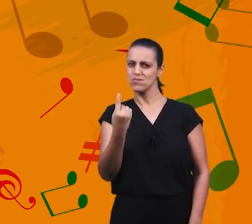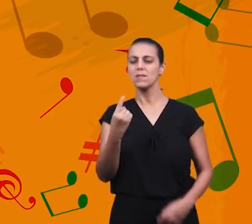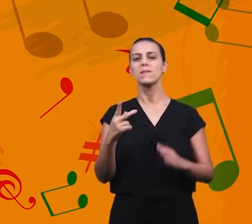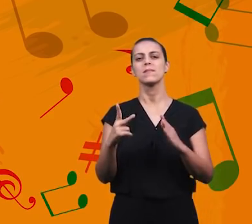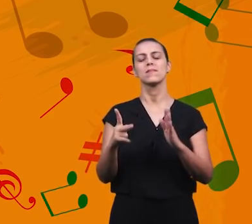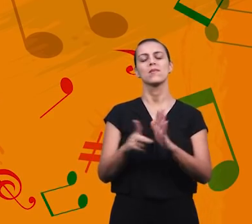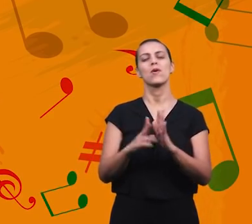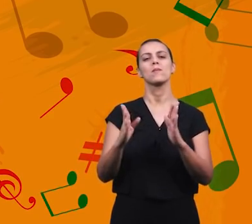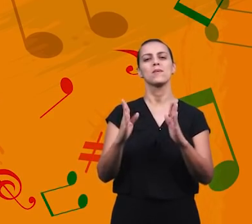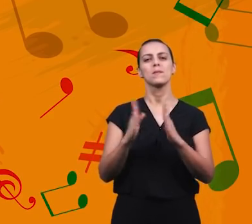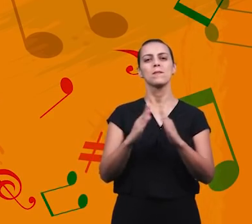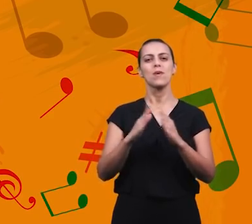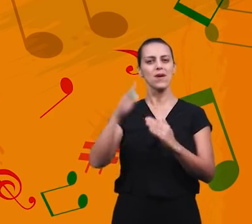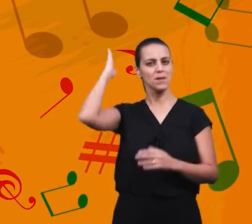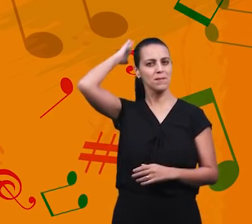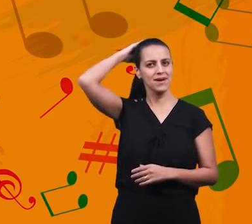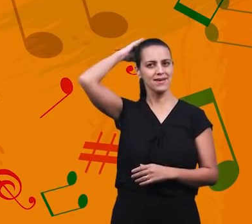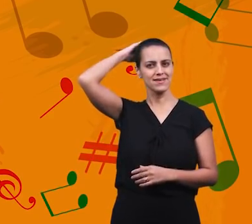Pará.